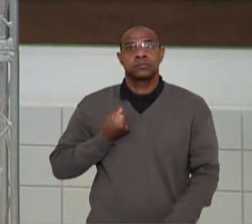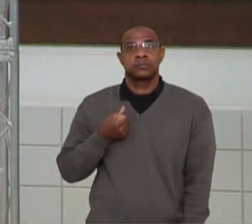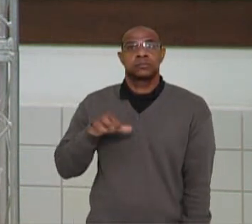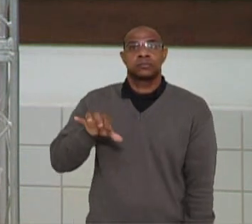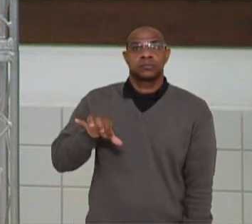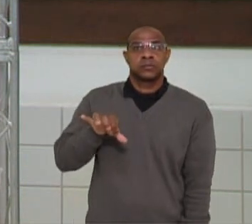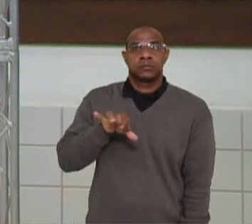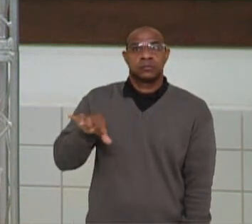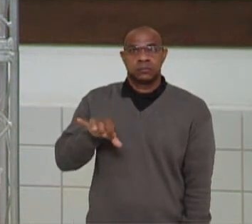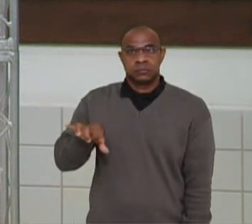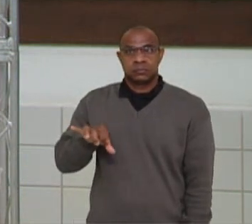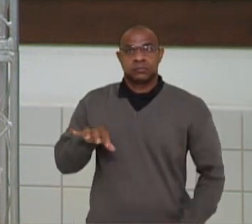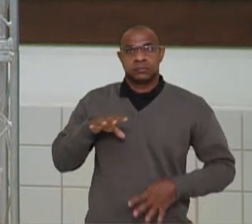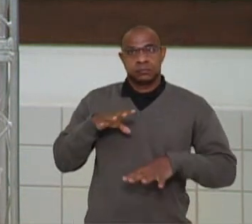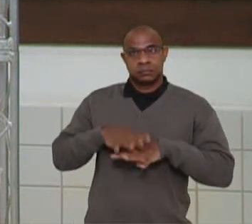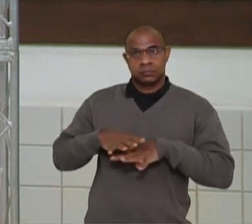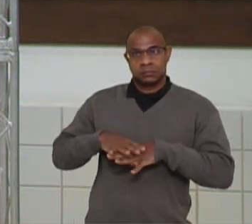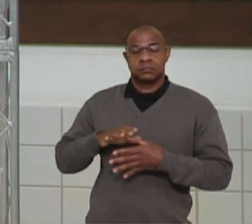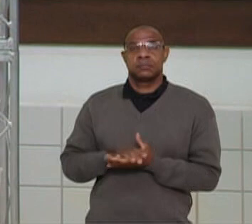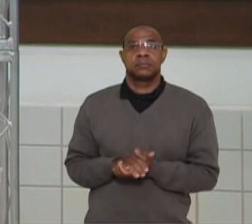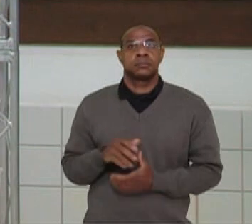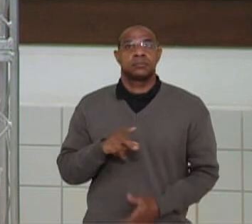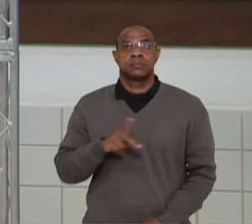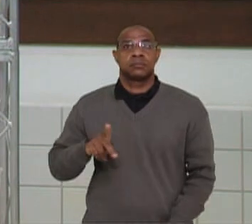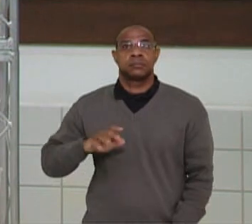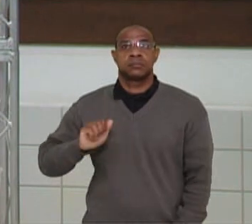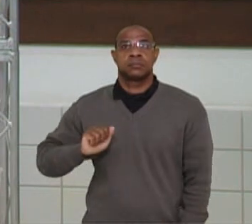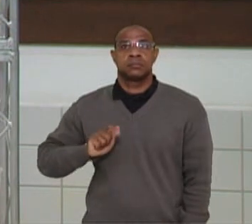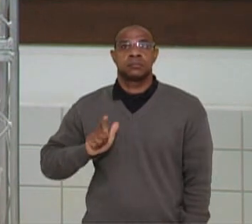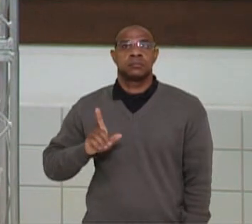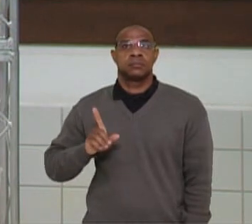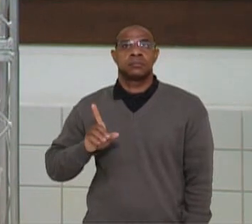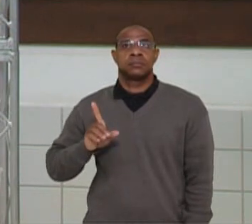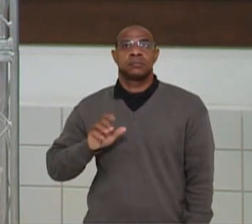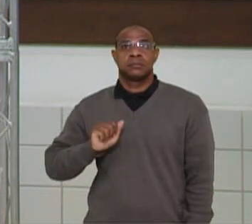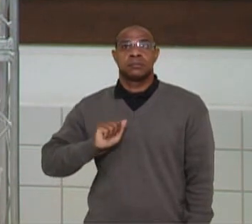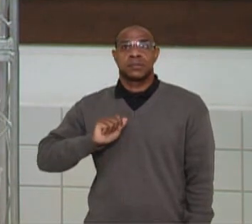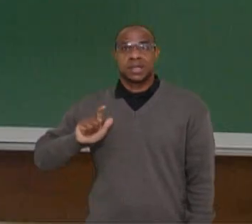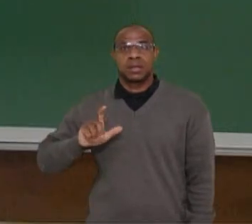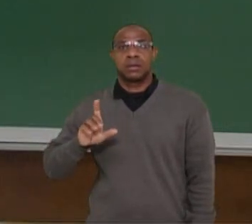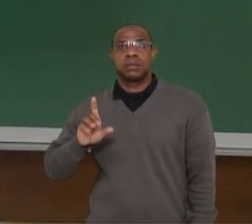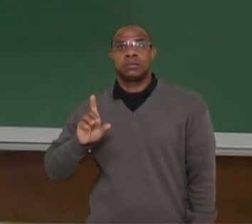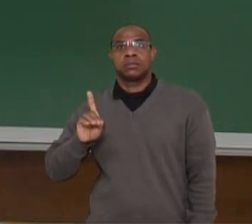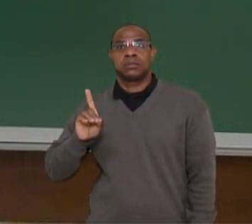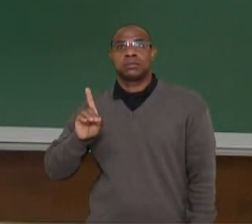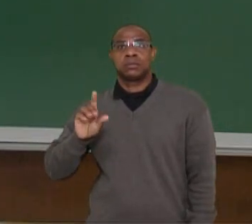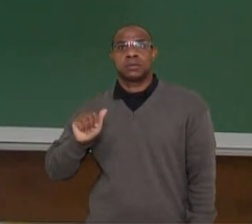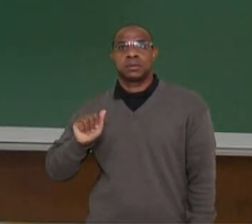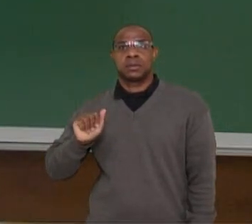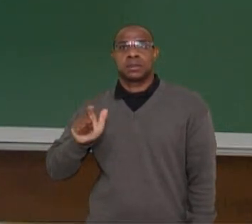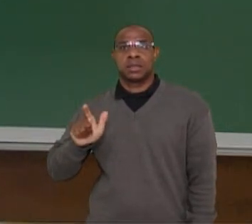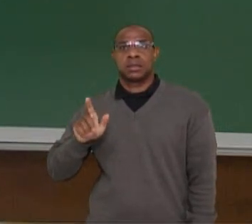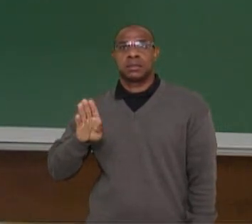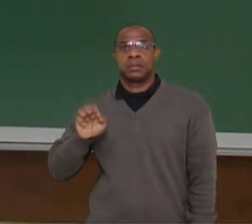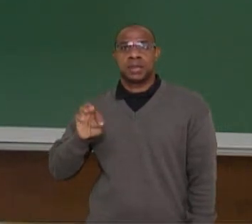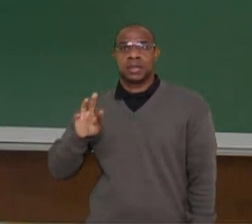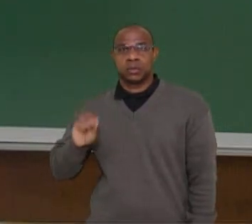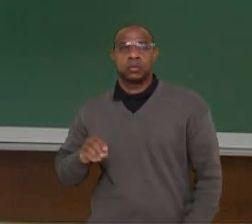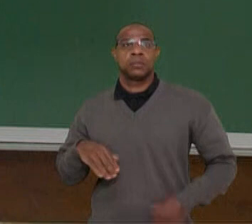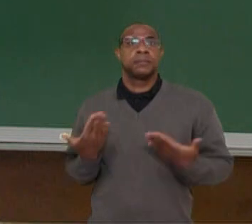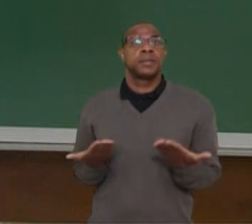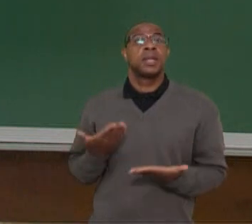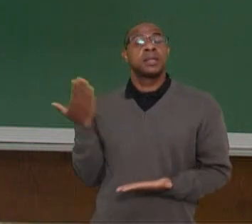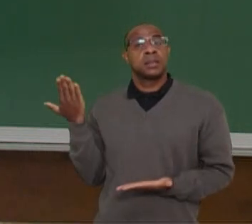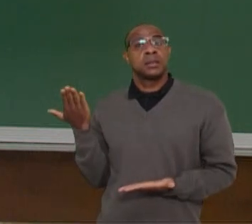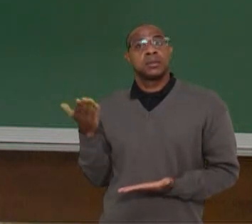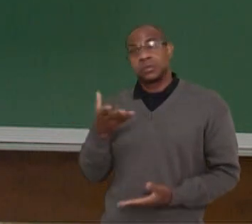Hidalberto. Antes da gente começar, temos os nossos recadinhos, então dá uma olhada lá comigo. Não se esqueça de fazer as atividades